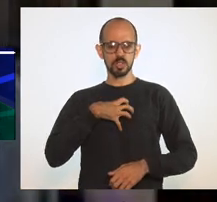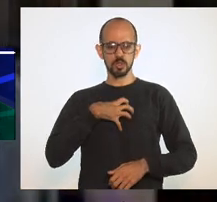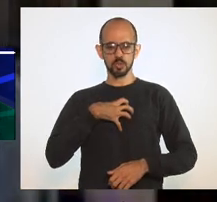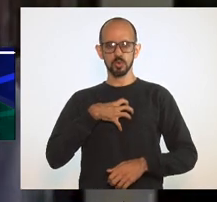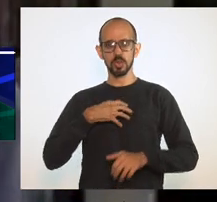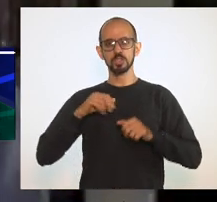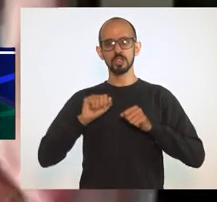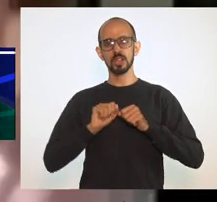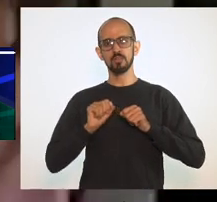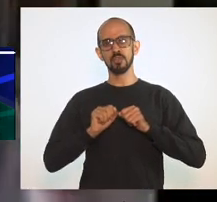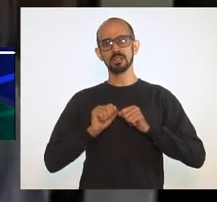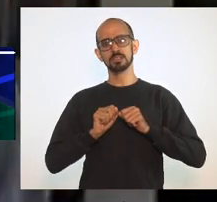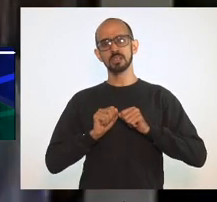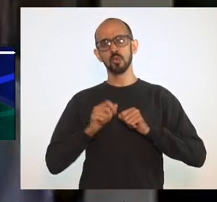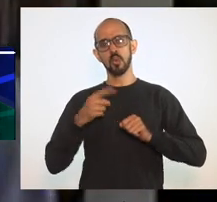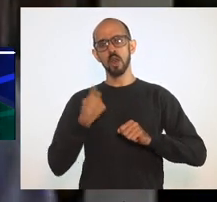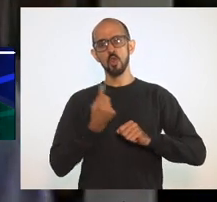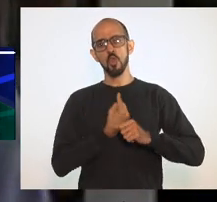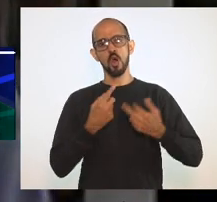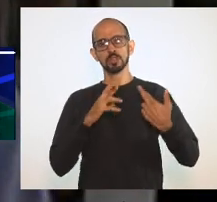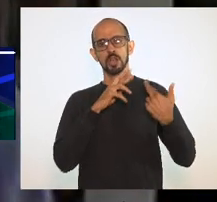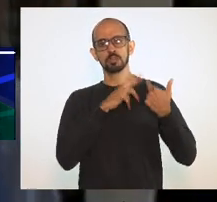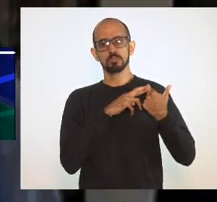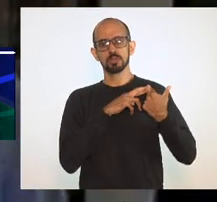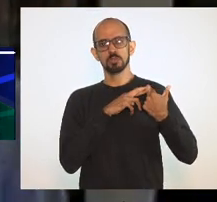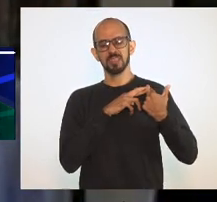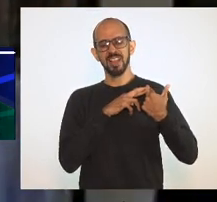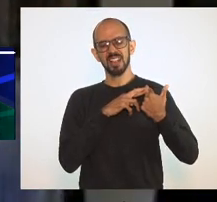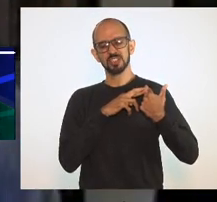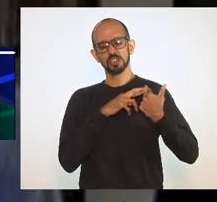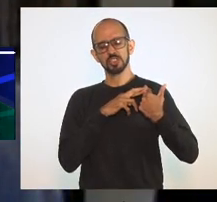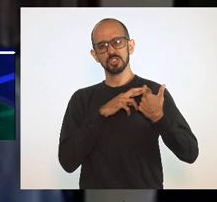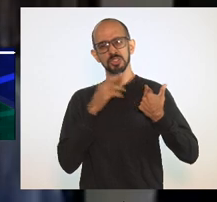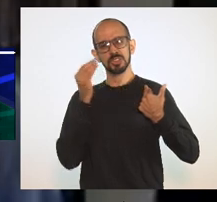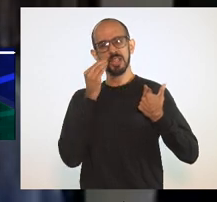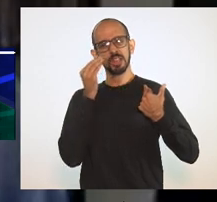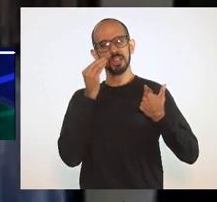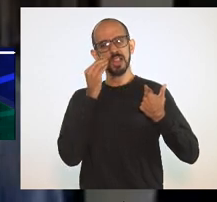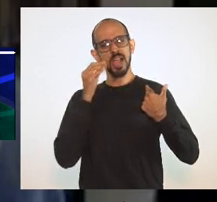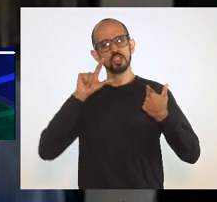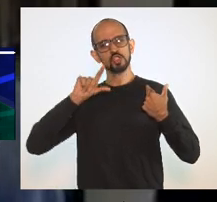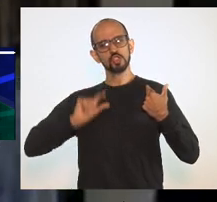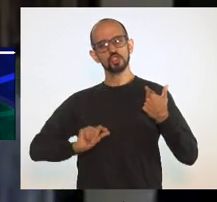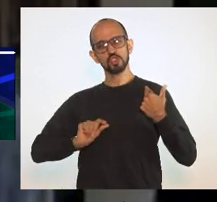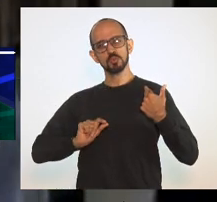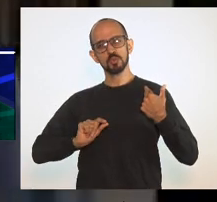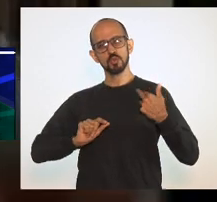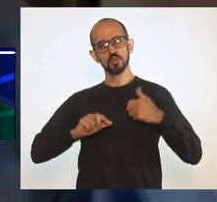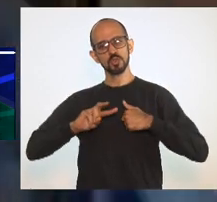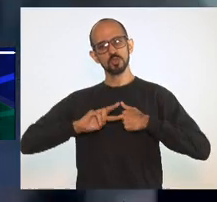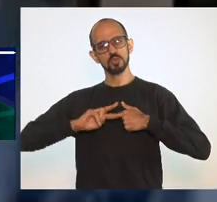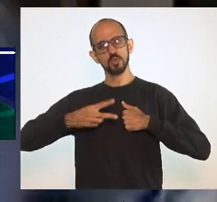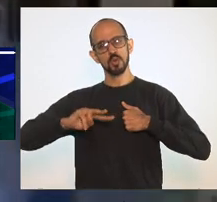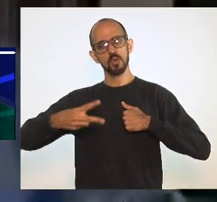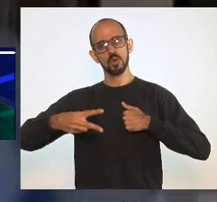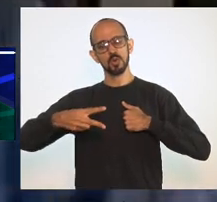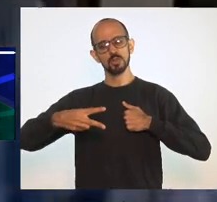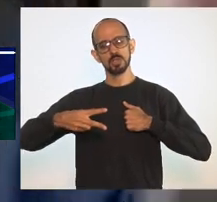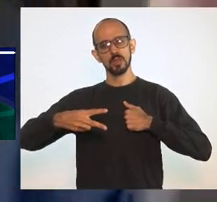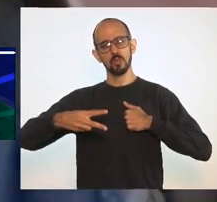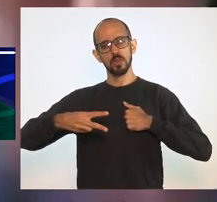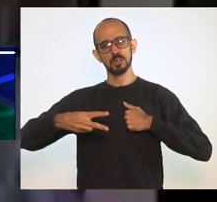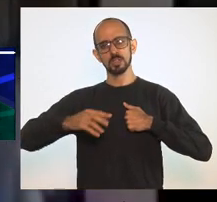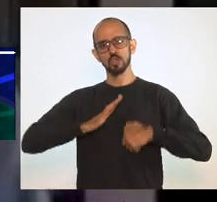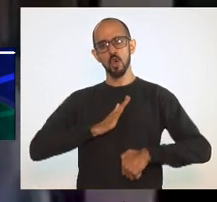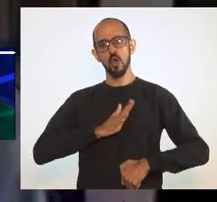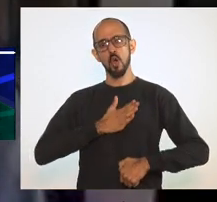casa em relação a buscar minorar os efeitos perversos produzidos